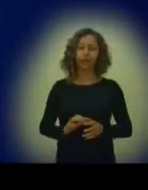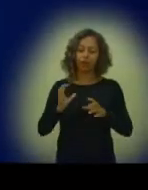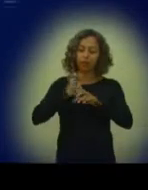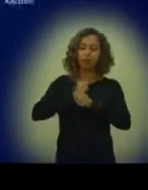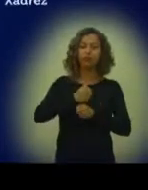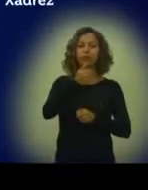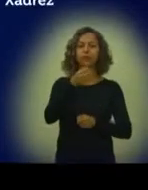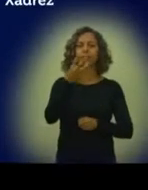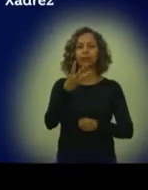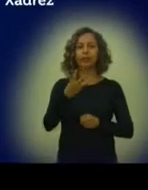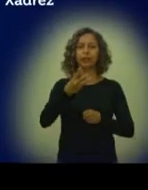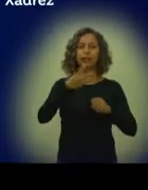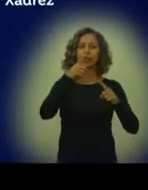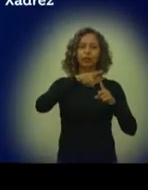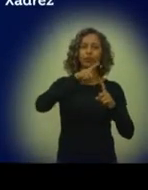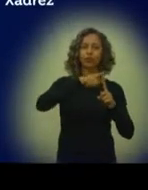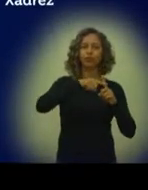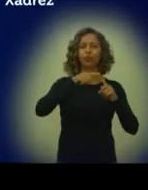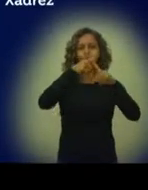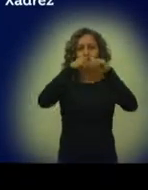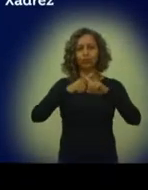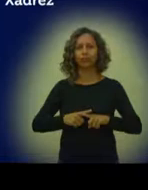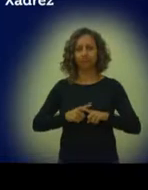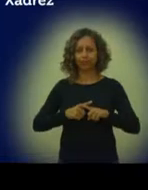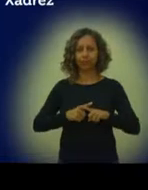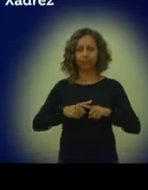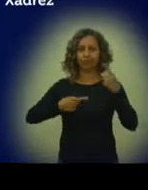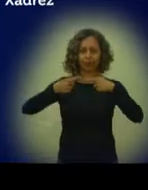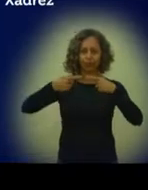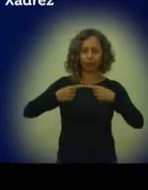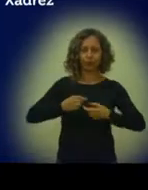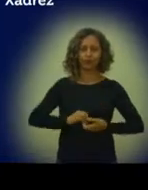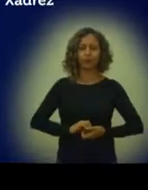São 13 modalidades esportivas em disputa.